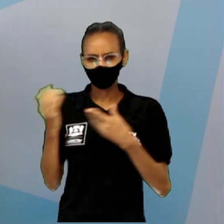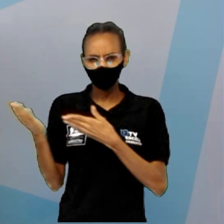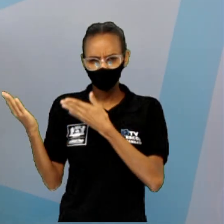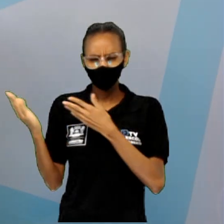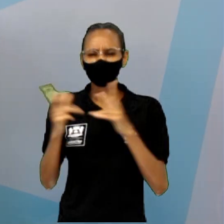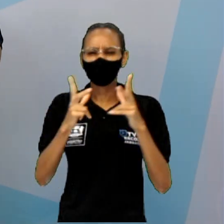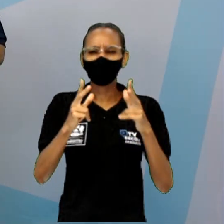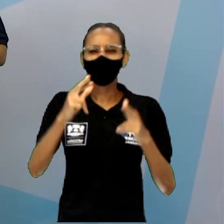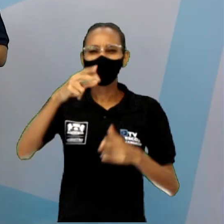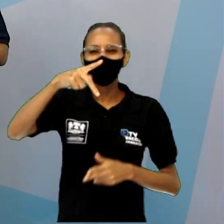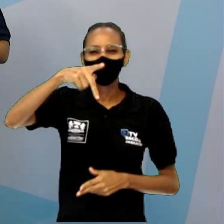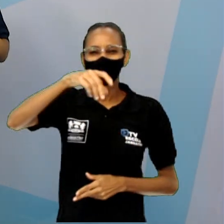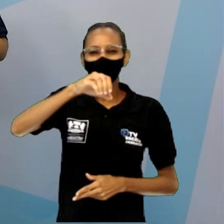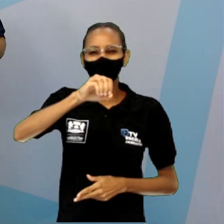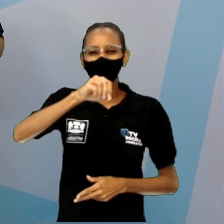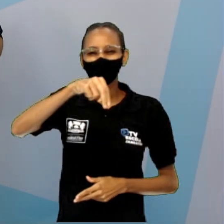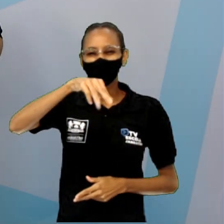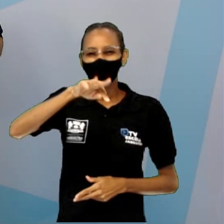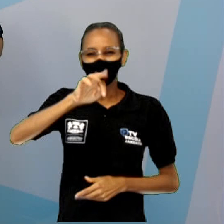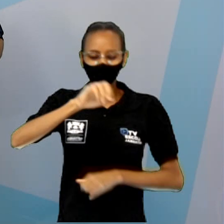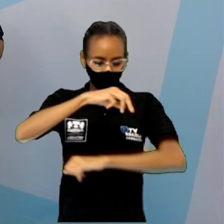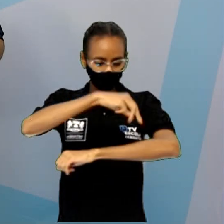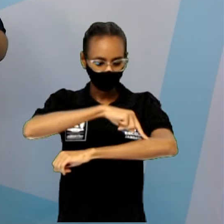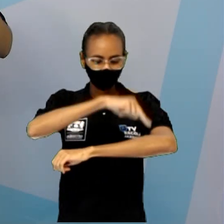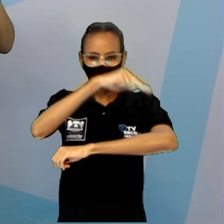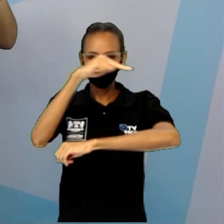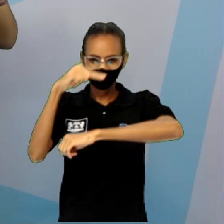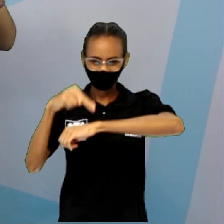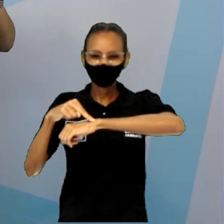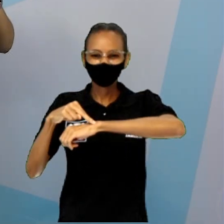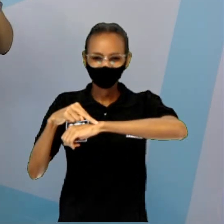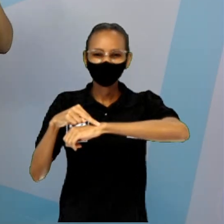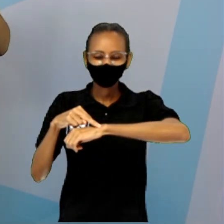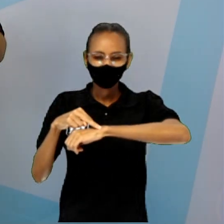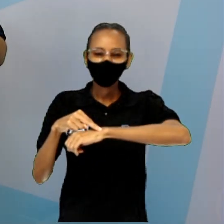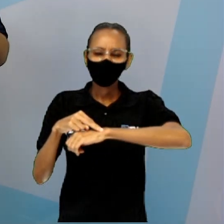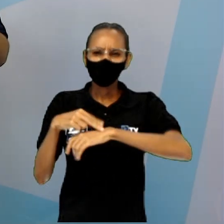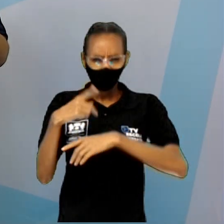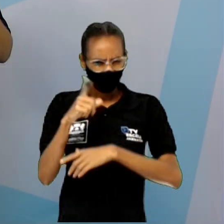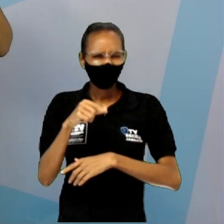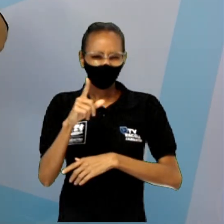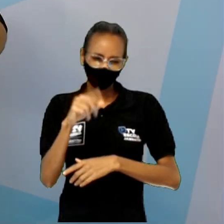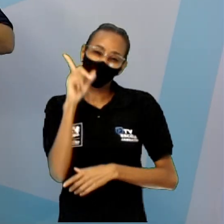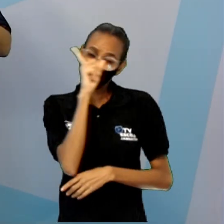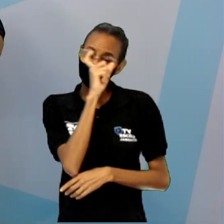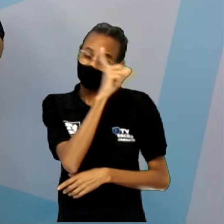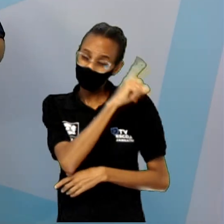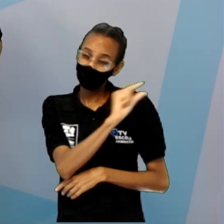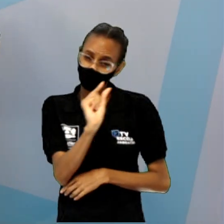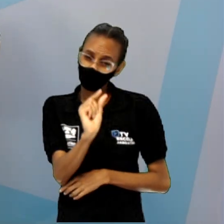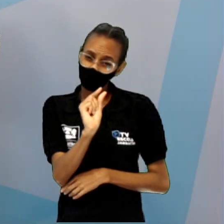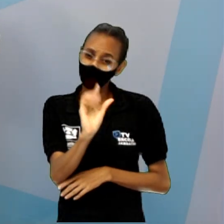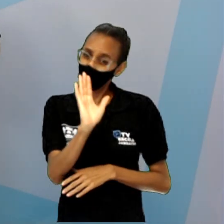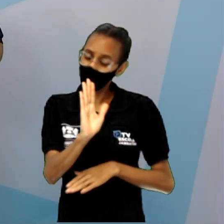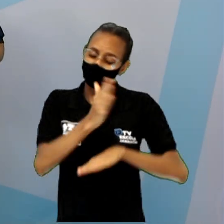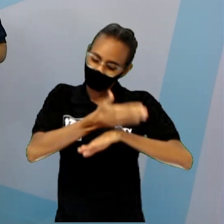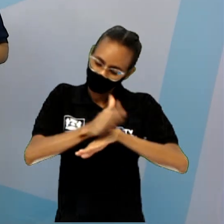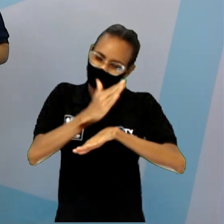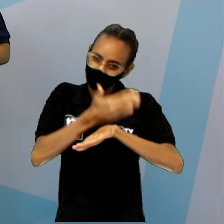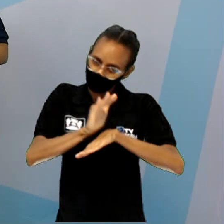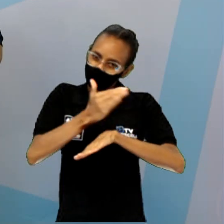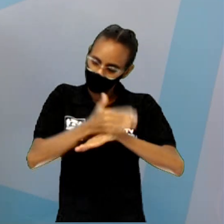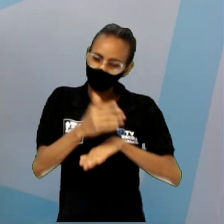ali que o rapaz está fazendo. É um exercício de flexibilidade mais complexo? É sim, mas trabalhando a gente consegue